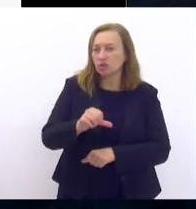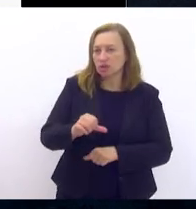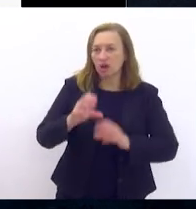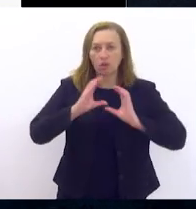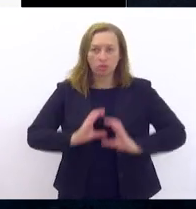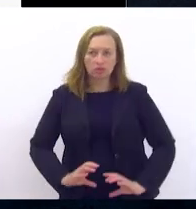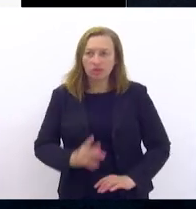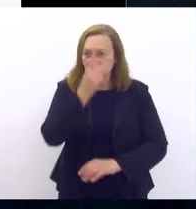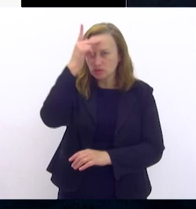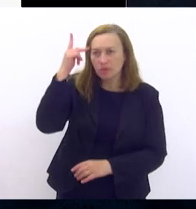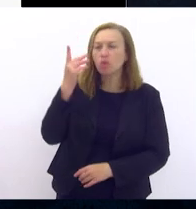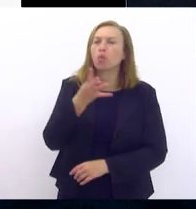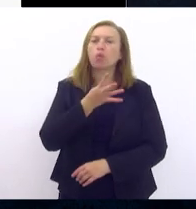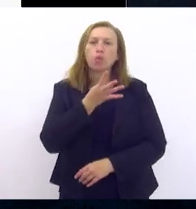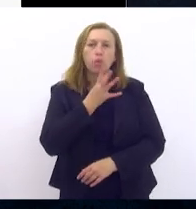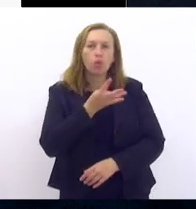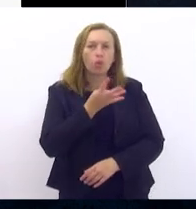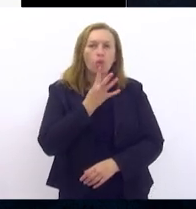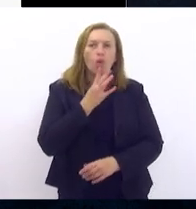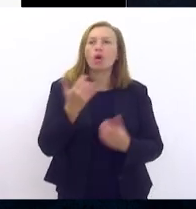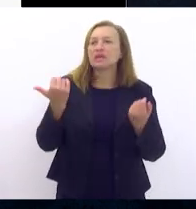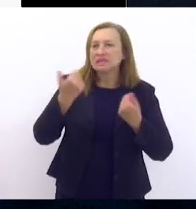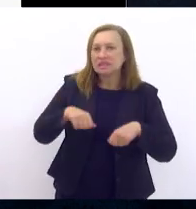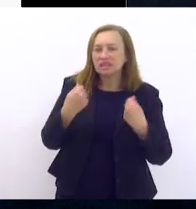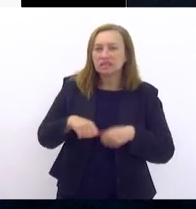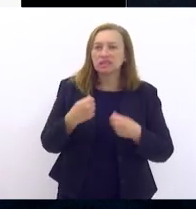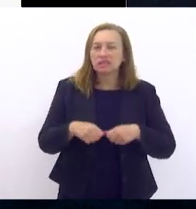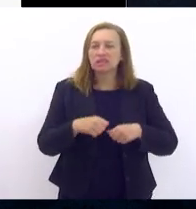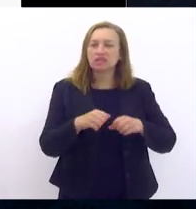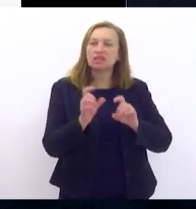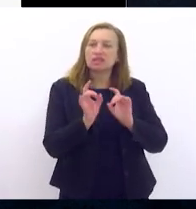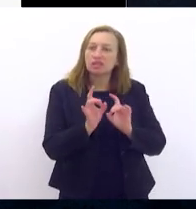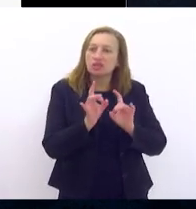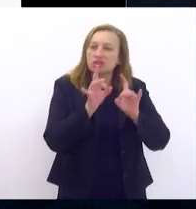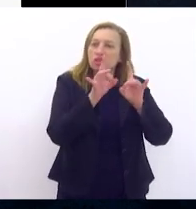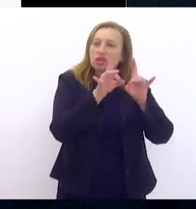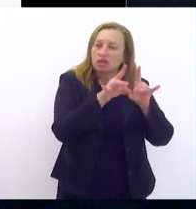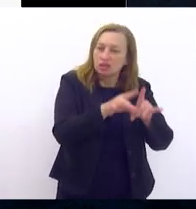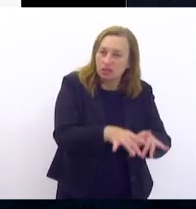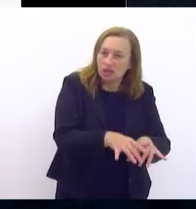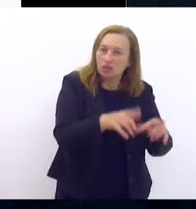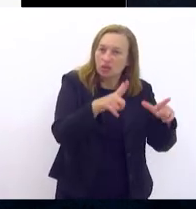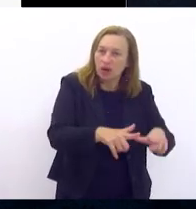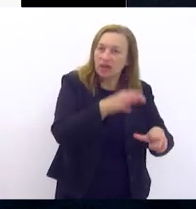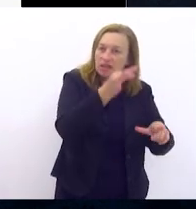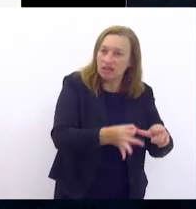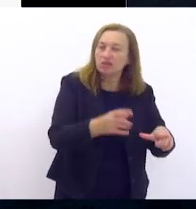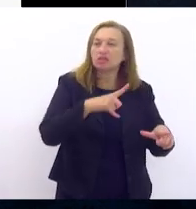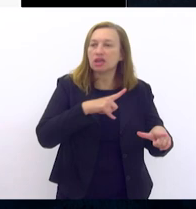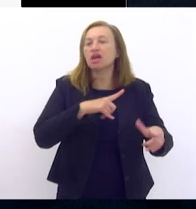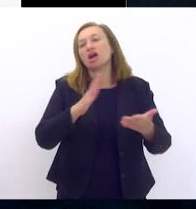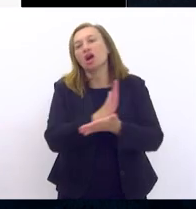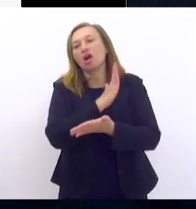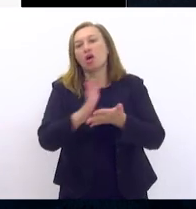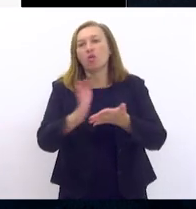e o reconhecimento da Necessidade descartar adequadamente a gente tem alguns programas